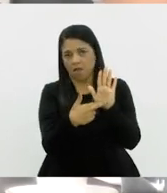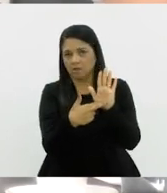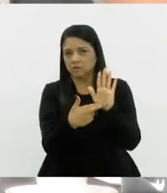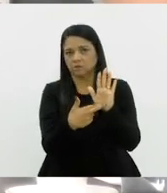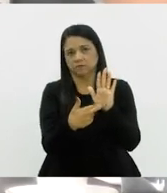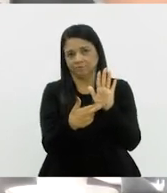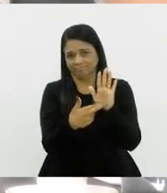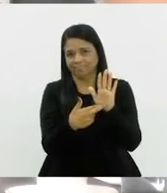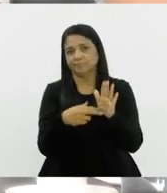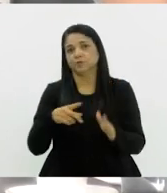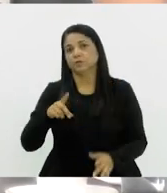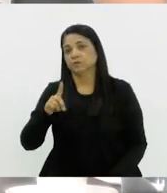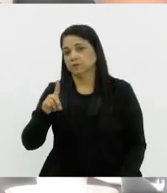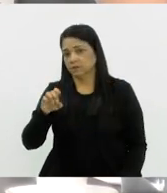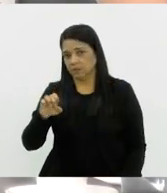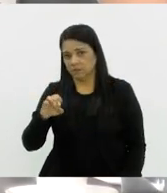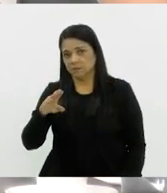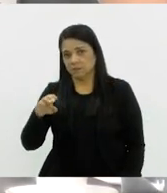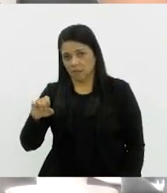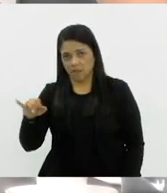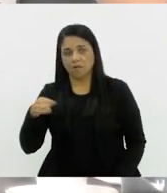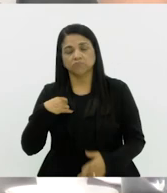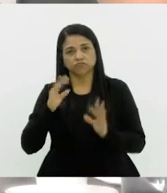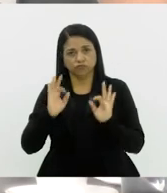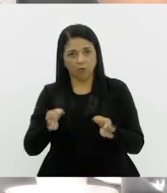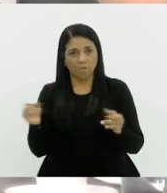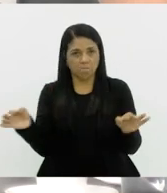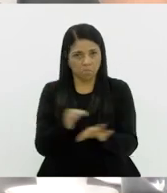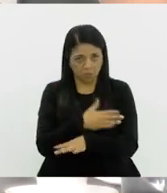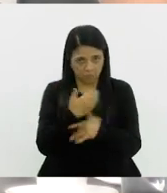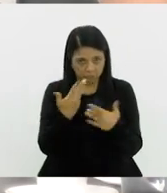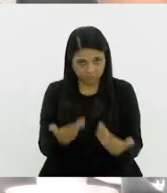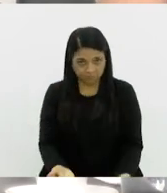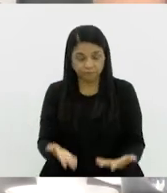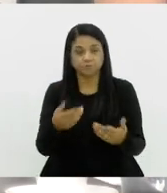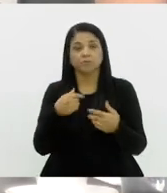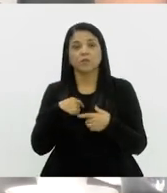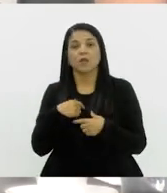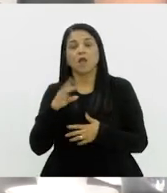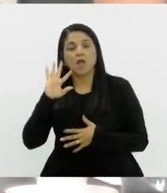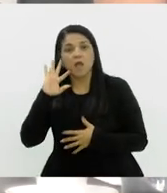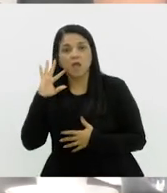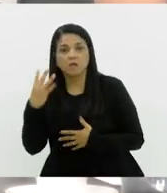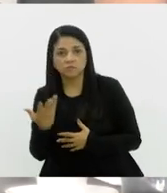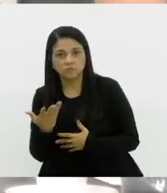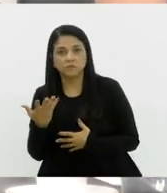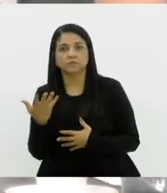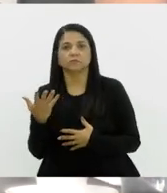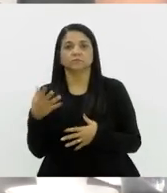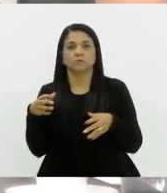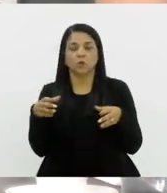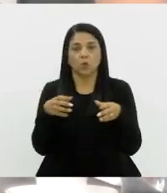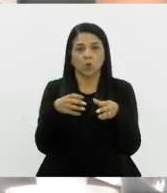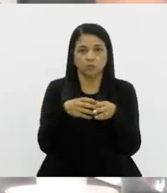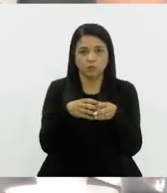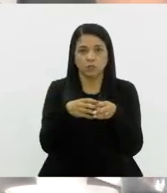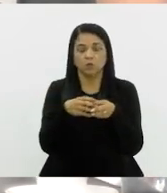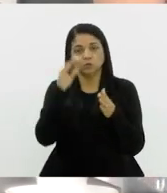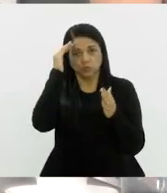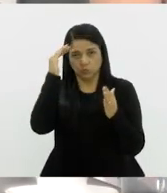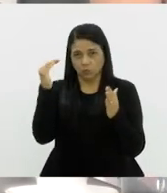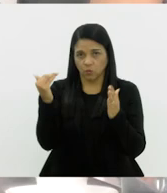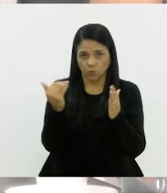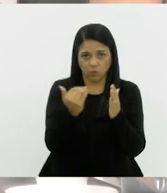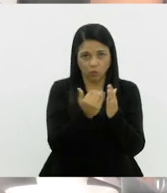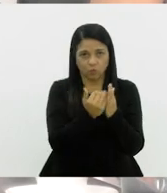feitas pelo DSEA. Então, nós resolvemos, conjuntamente com a Comissão pelo Cumprimento das Leis, o